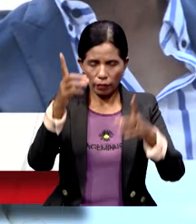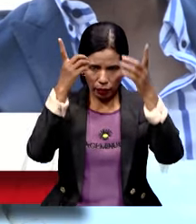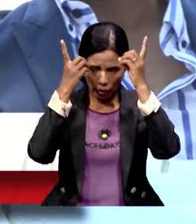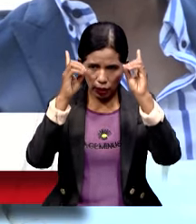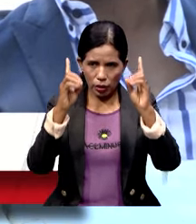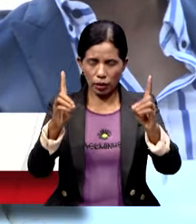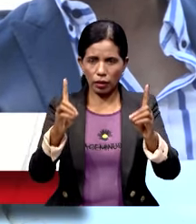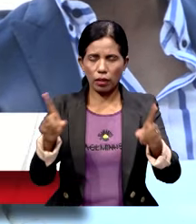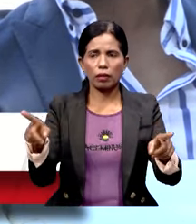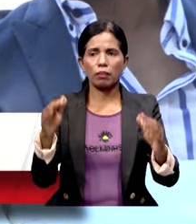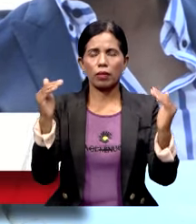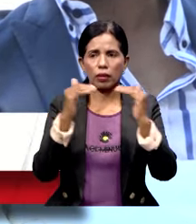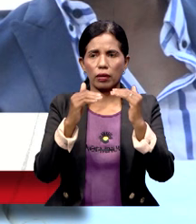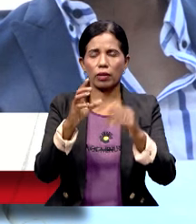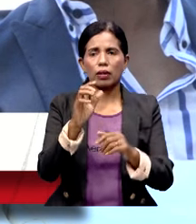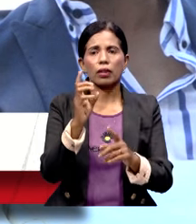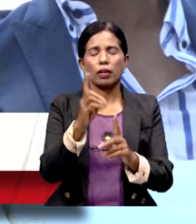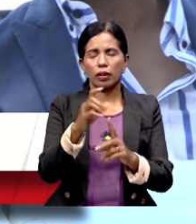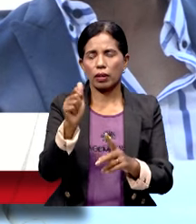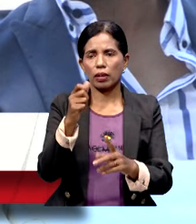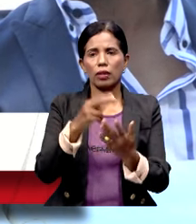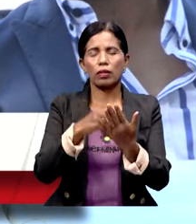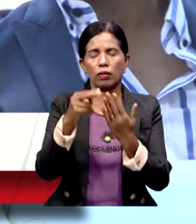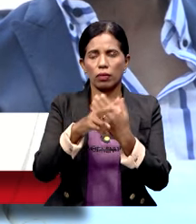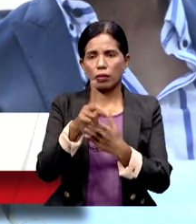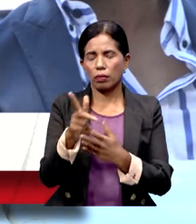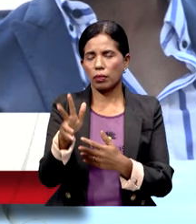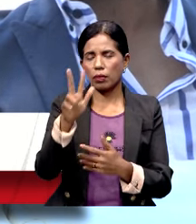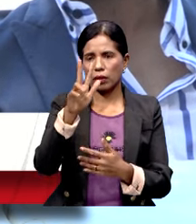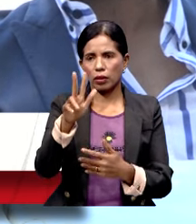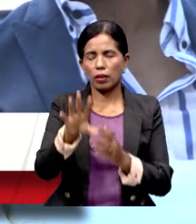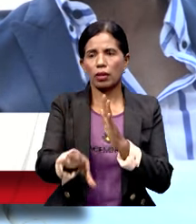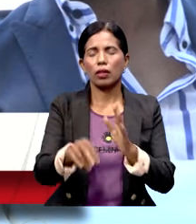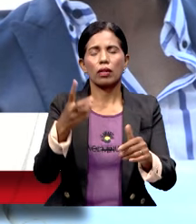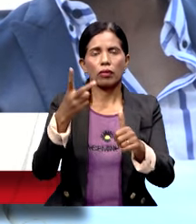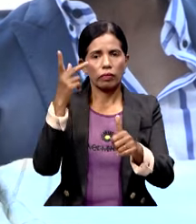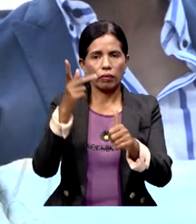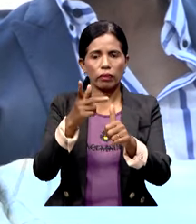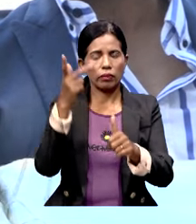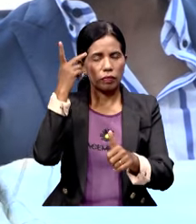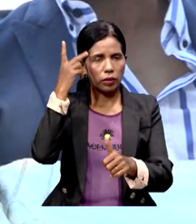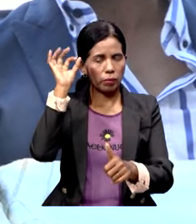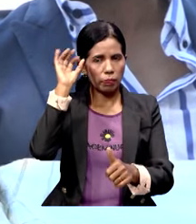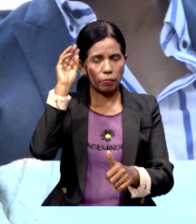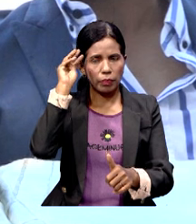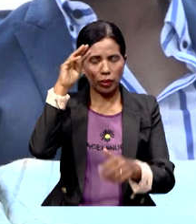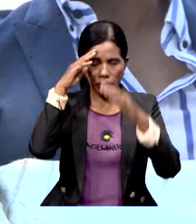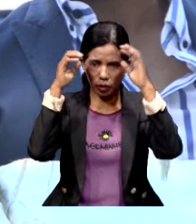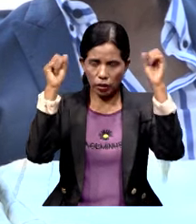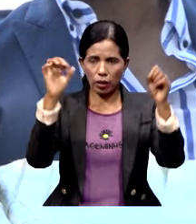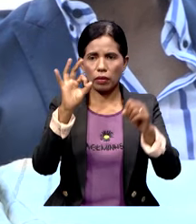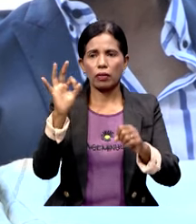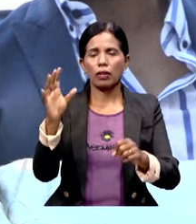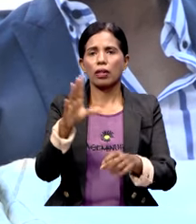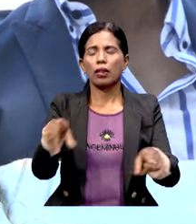Congresso Extraordinário dia 10 de novembro de 2023, nomeia vice-presidente FFTL Sai Hanesan, presidente